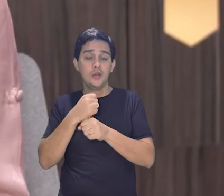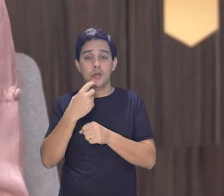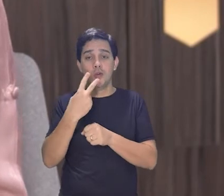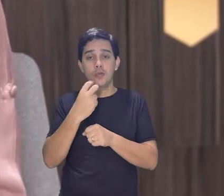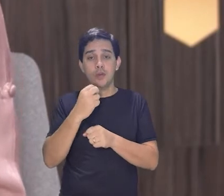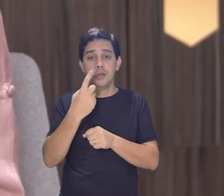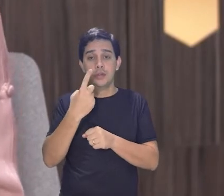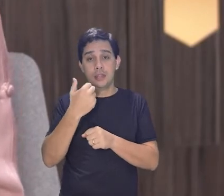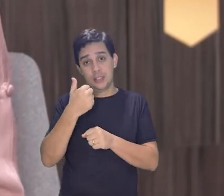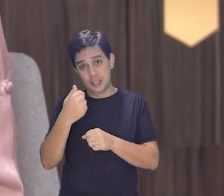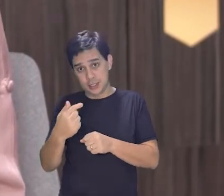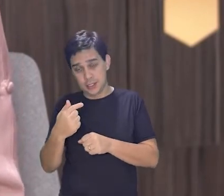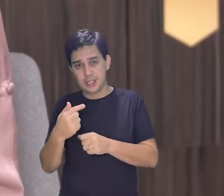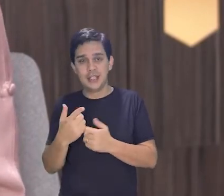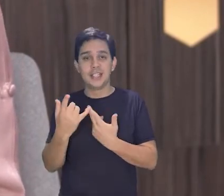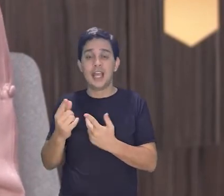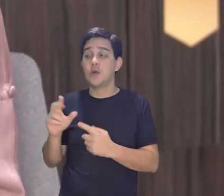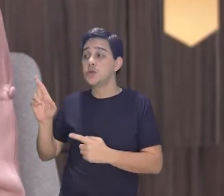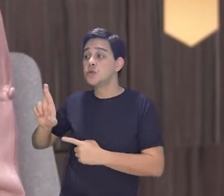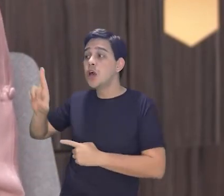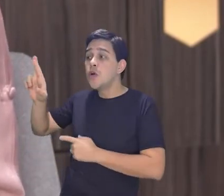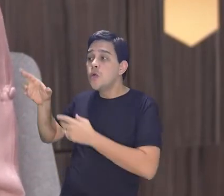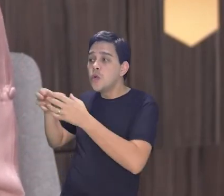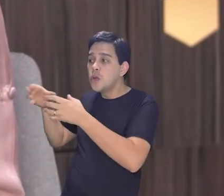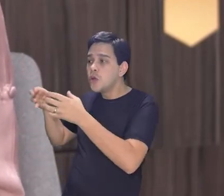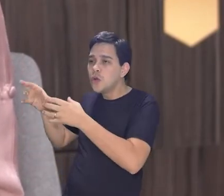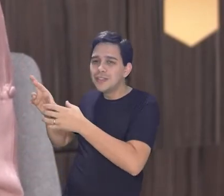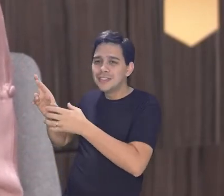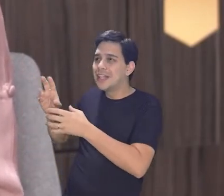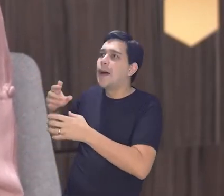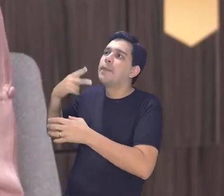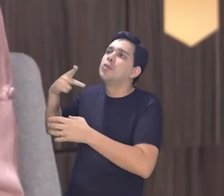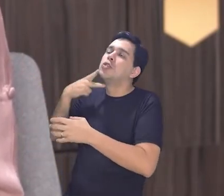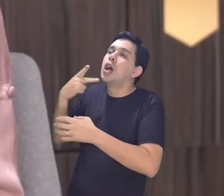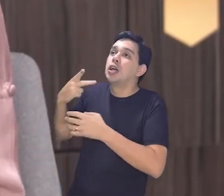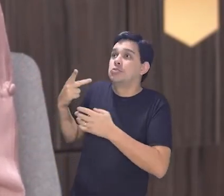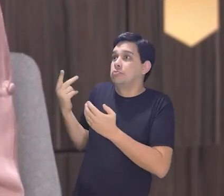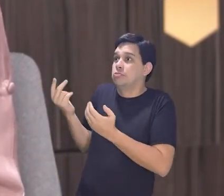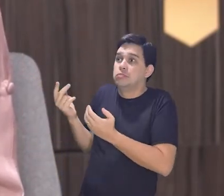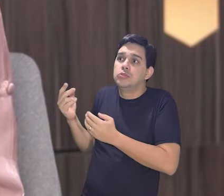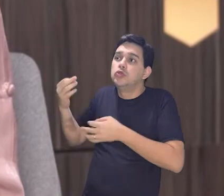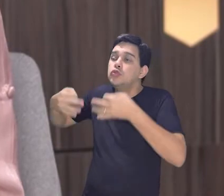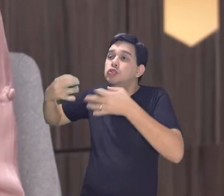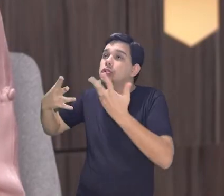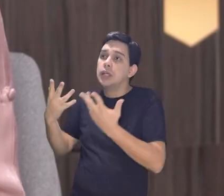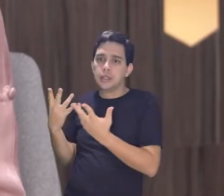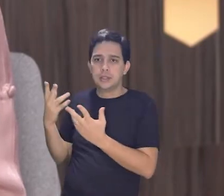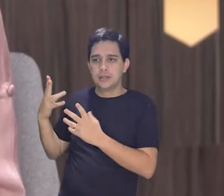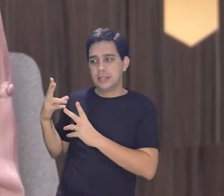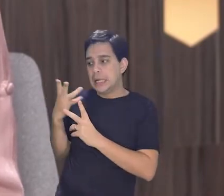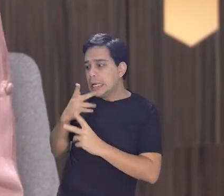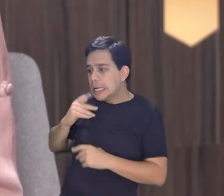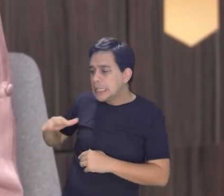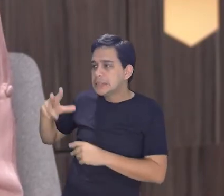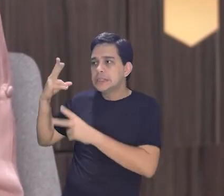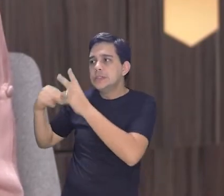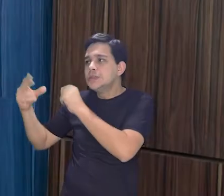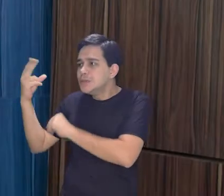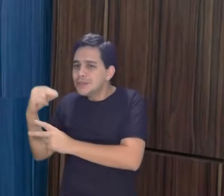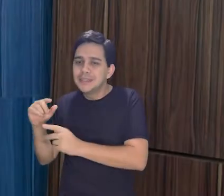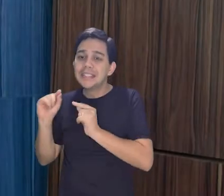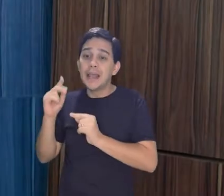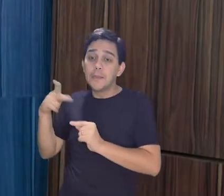do Centro de Apoio Operacional das Promotorias de Justiça da Infância e da Juventude, área não infracional, o promotor de